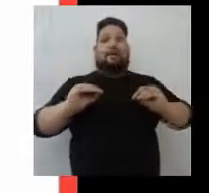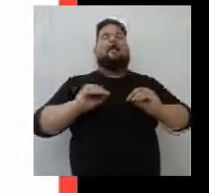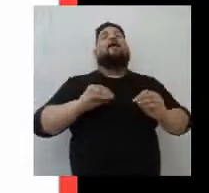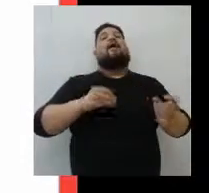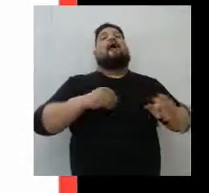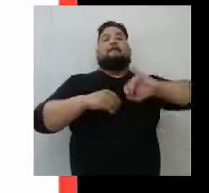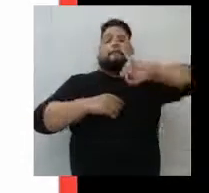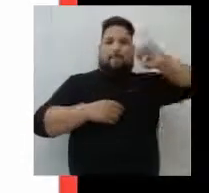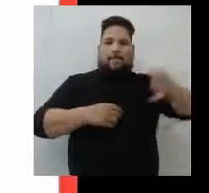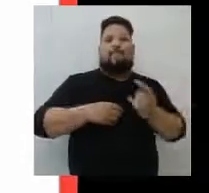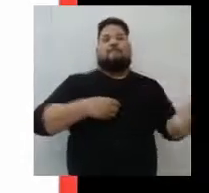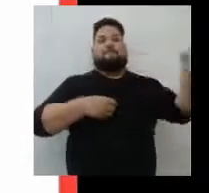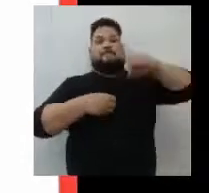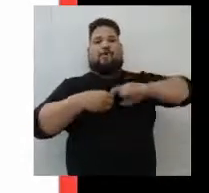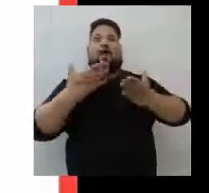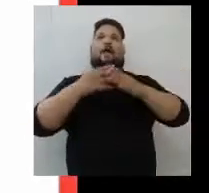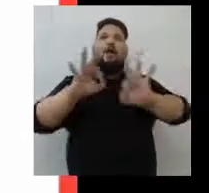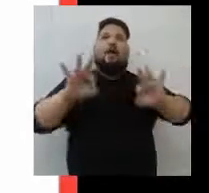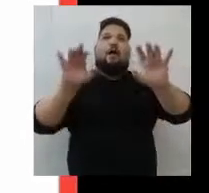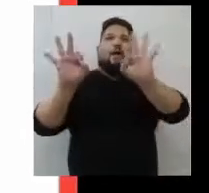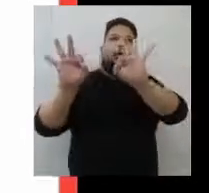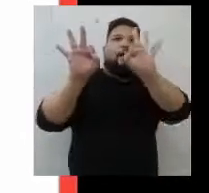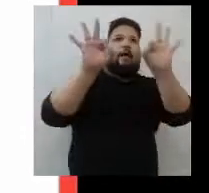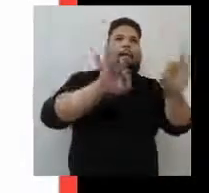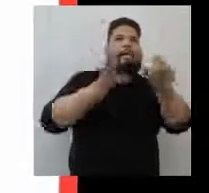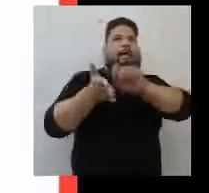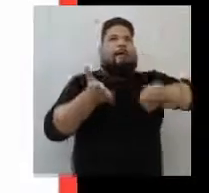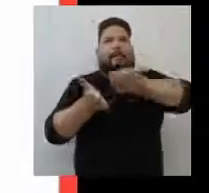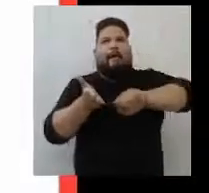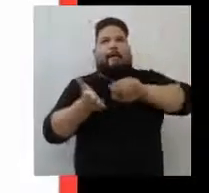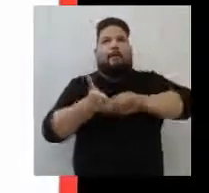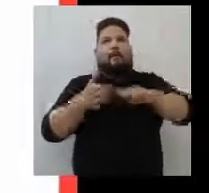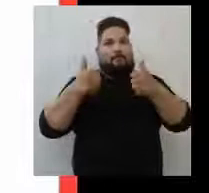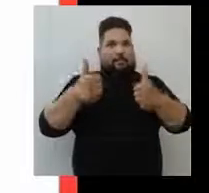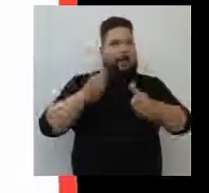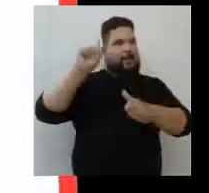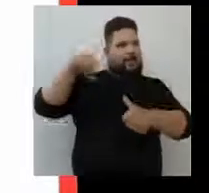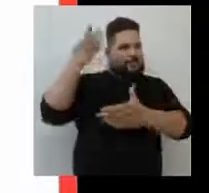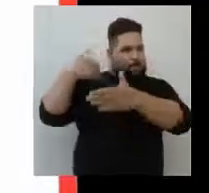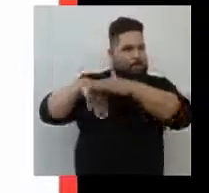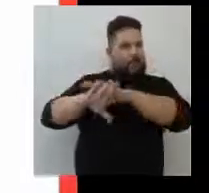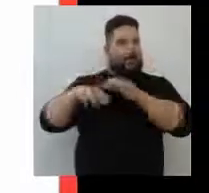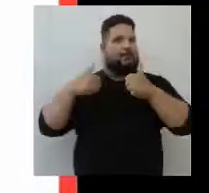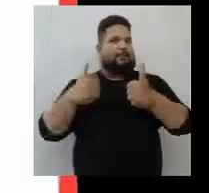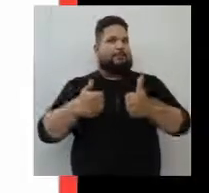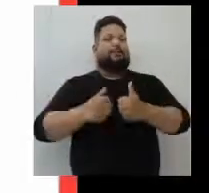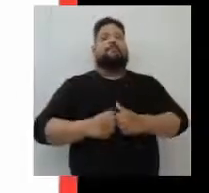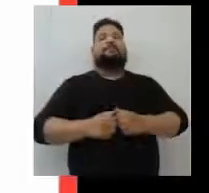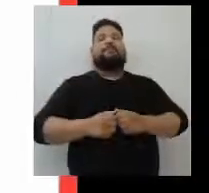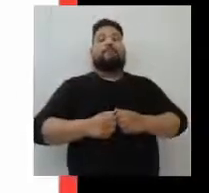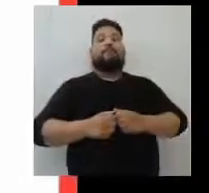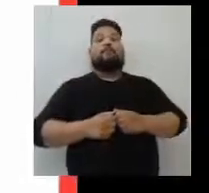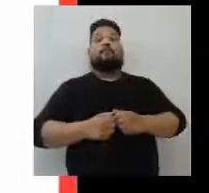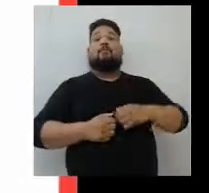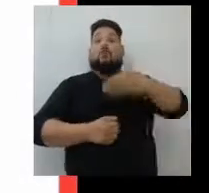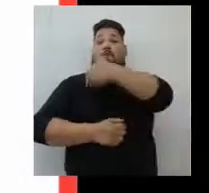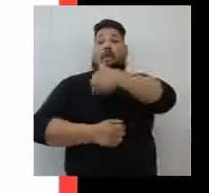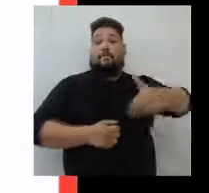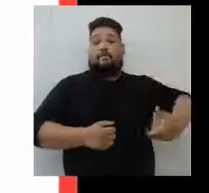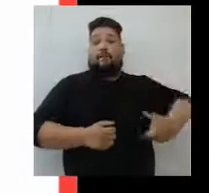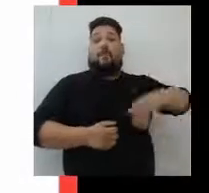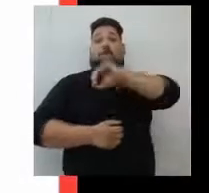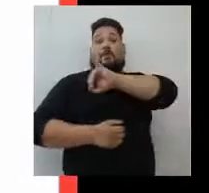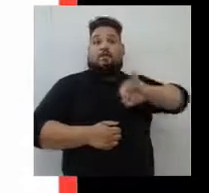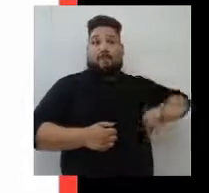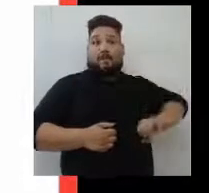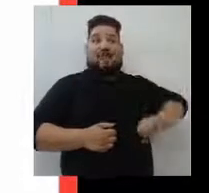essa aula com mais calma e vai copiar no seu caderno, tá bem? Mais tarde. Então, imperial, um governo imperial